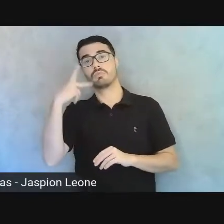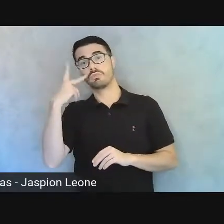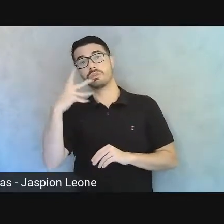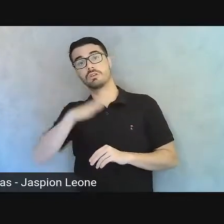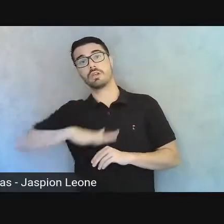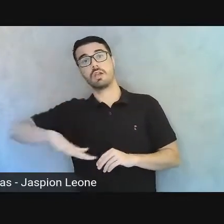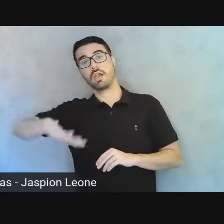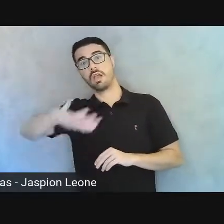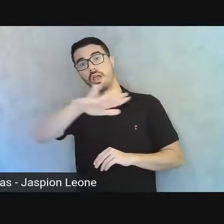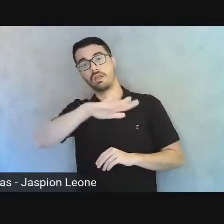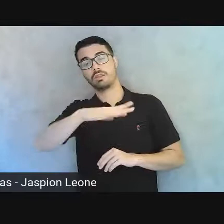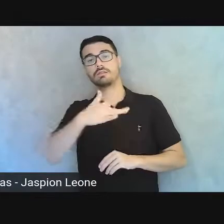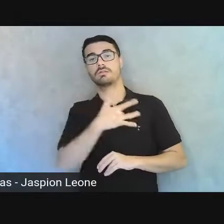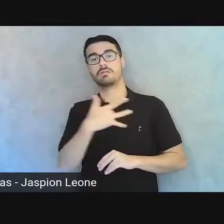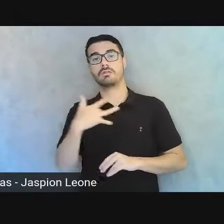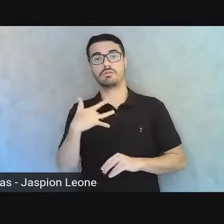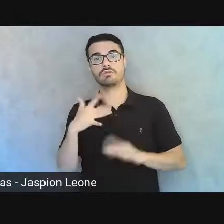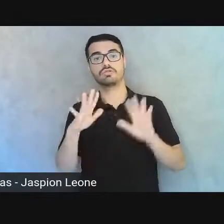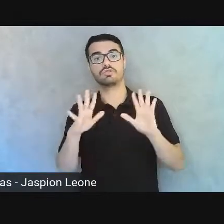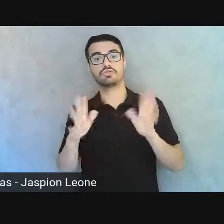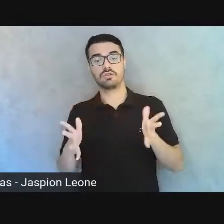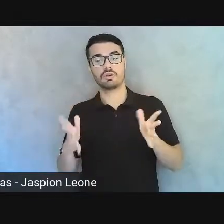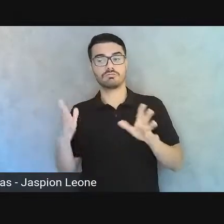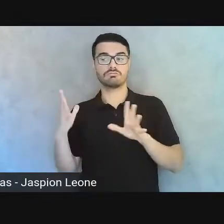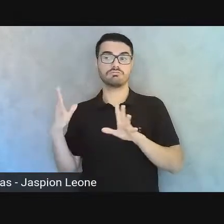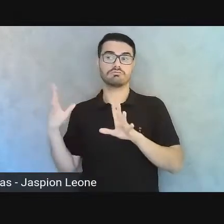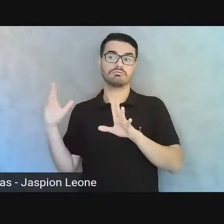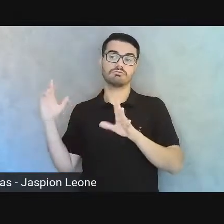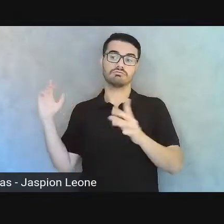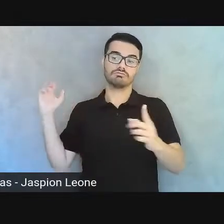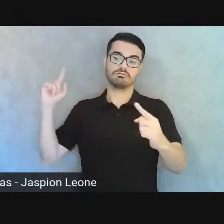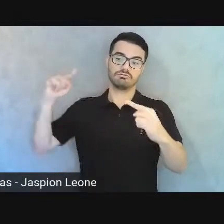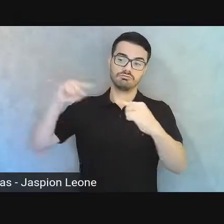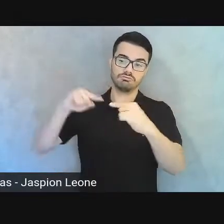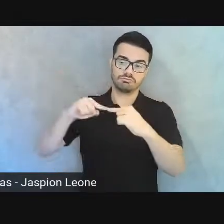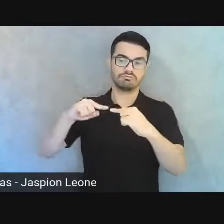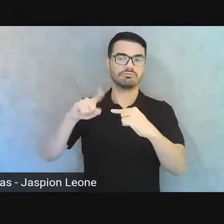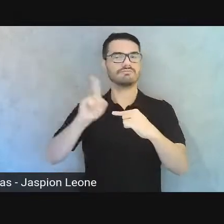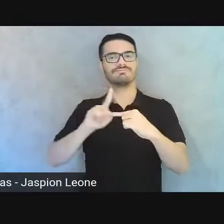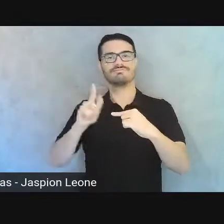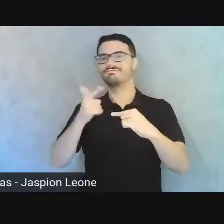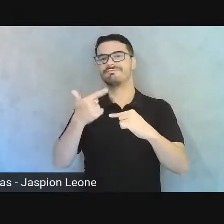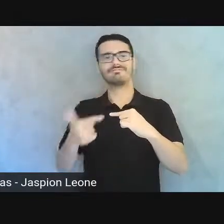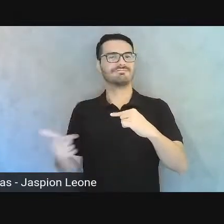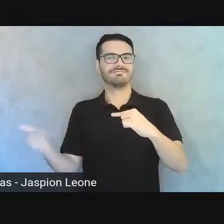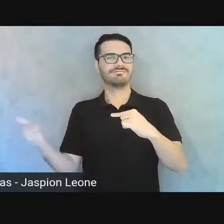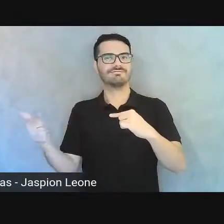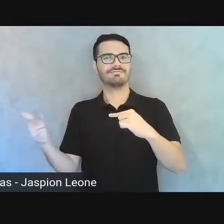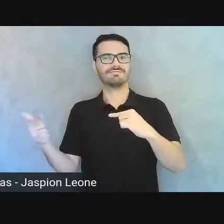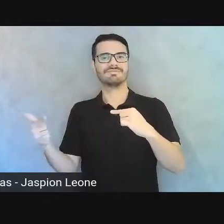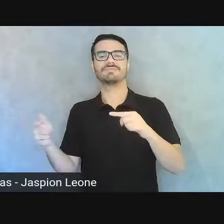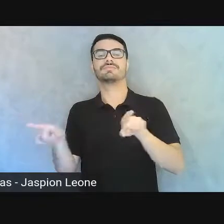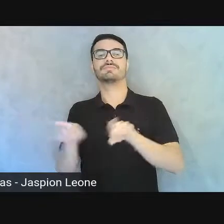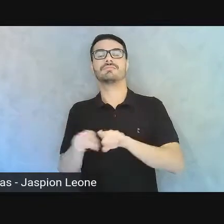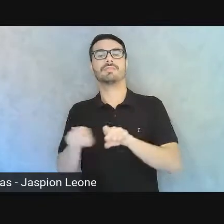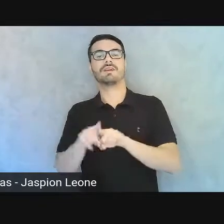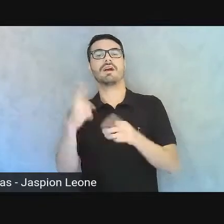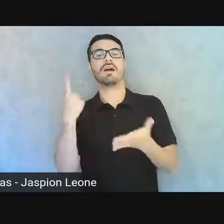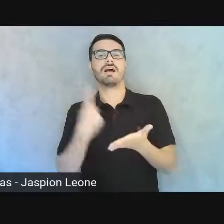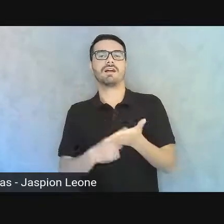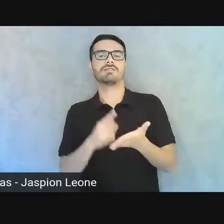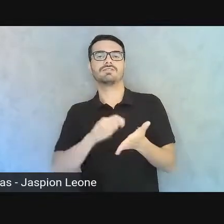saúde não é ainda concatenada com a agenda, o cronograma de